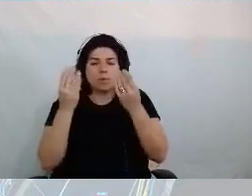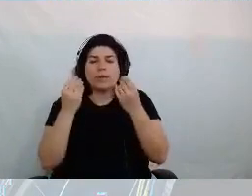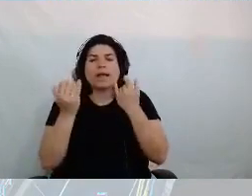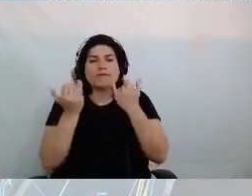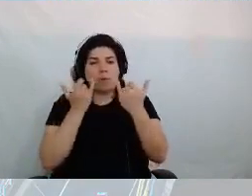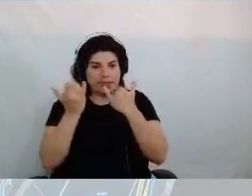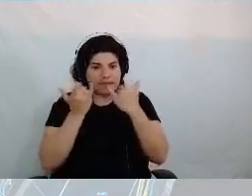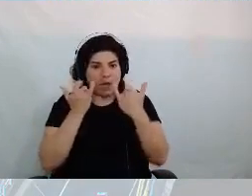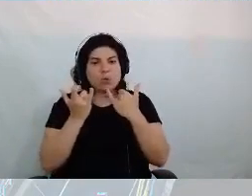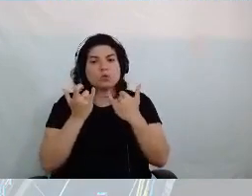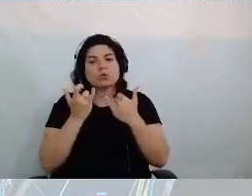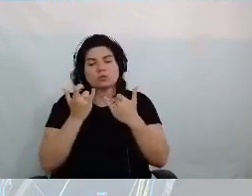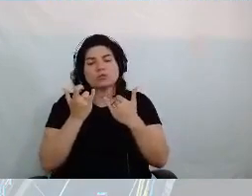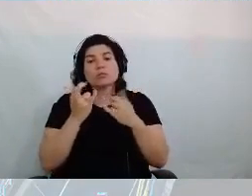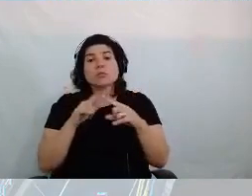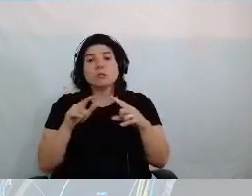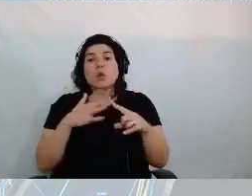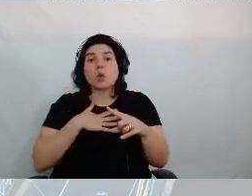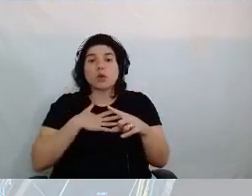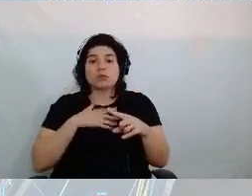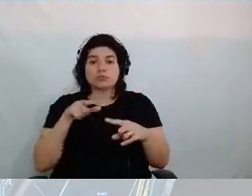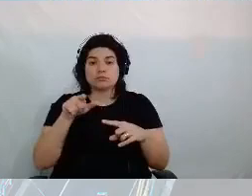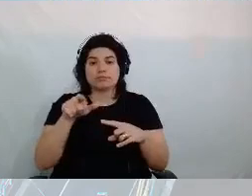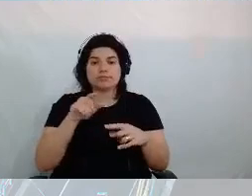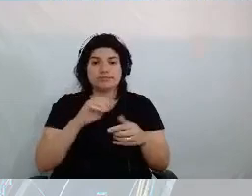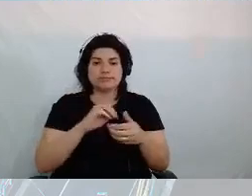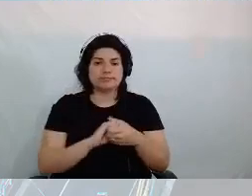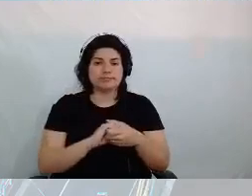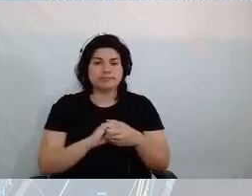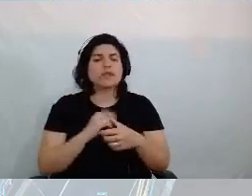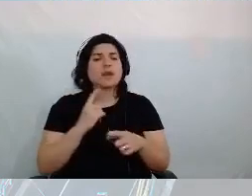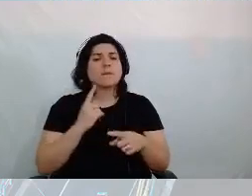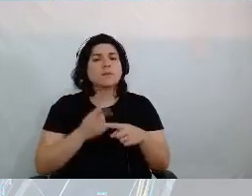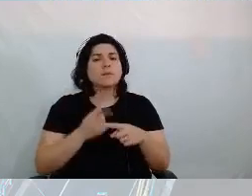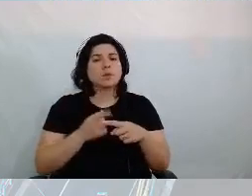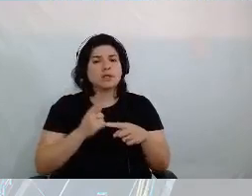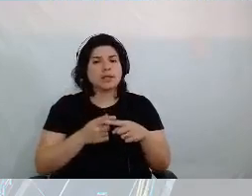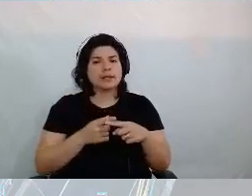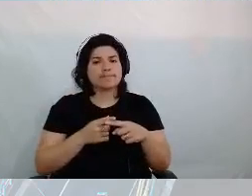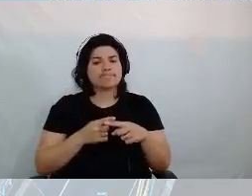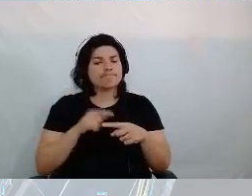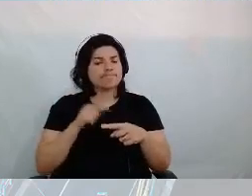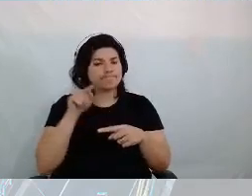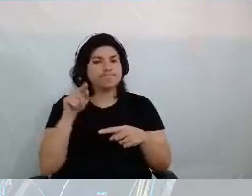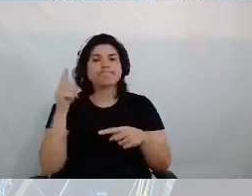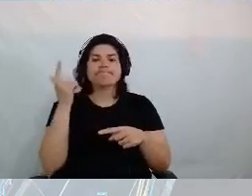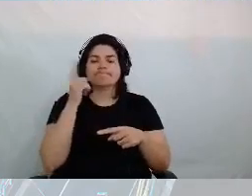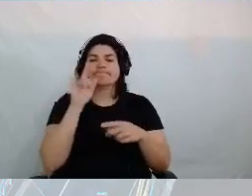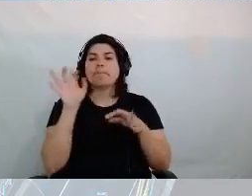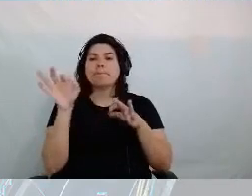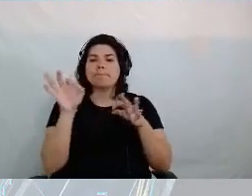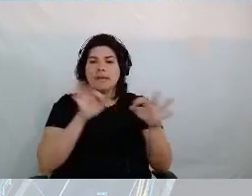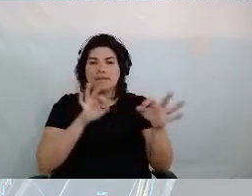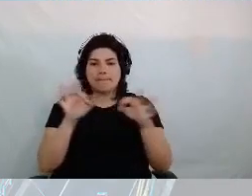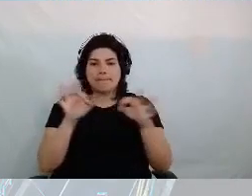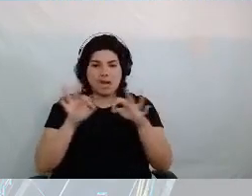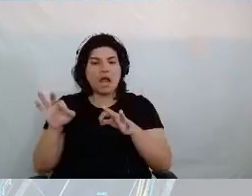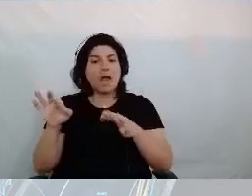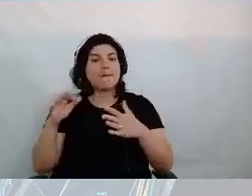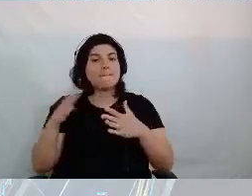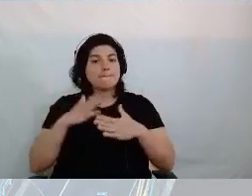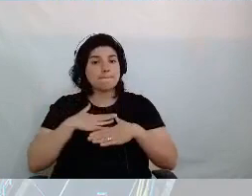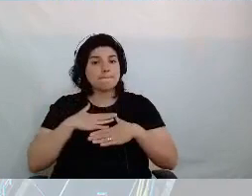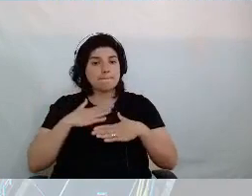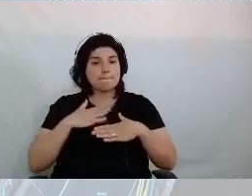aqui desse Concurrence Thread Group. E aí, por quê? Porque nele eu consigo montar o meu